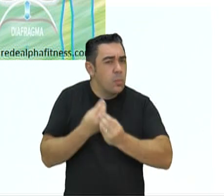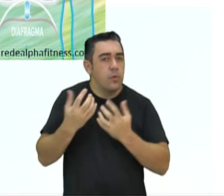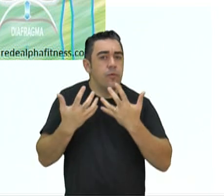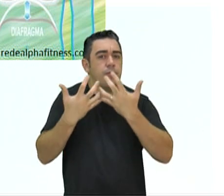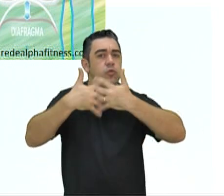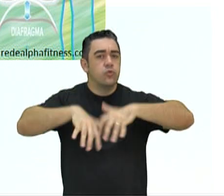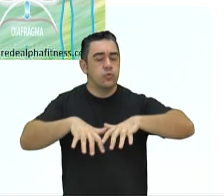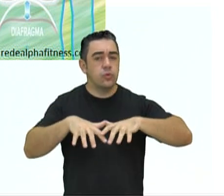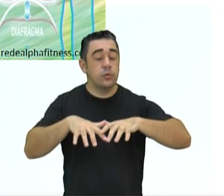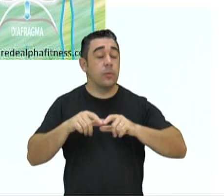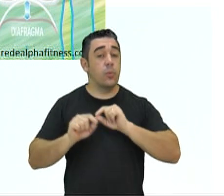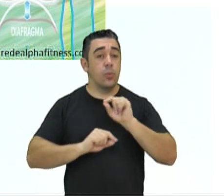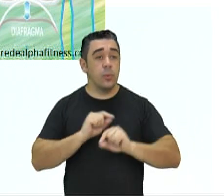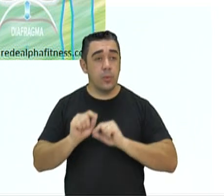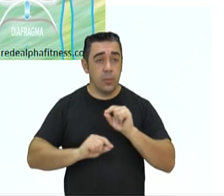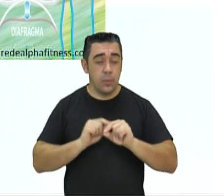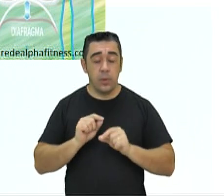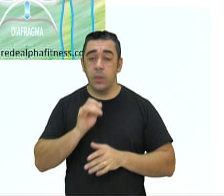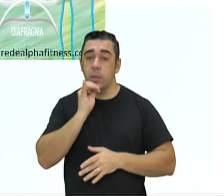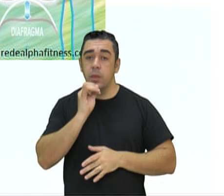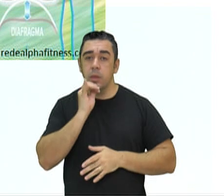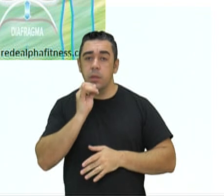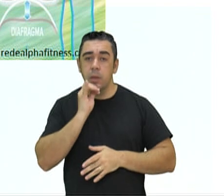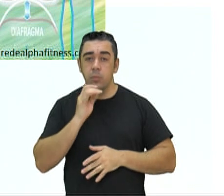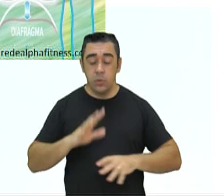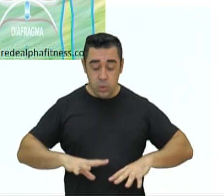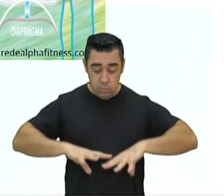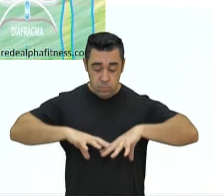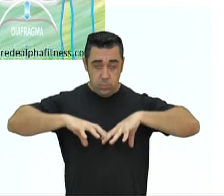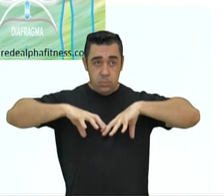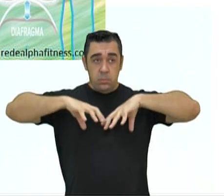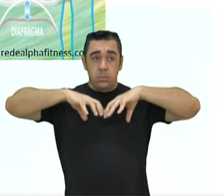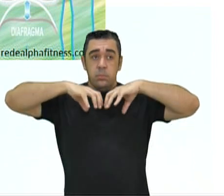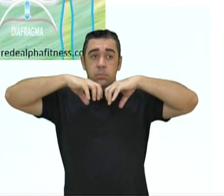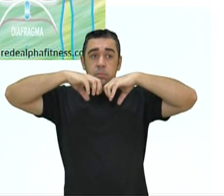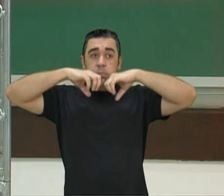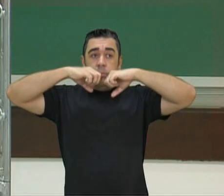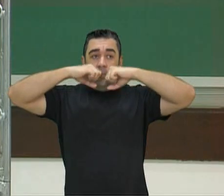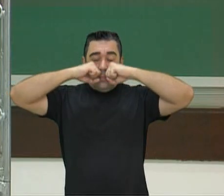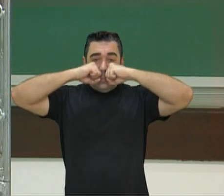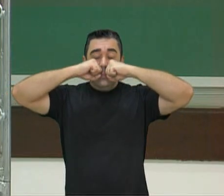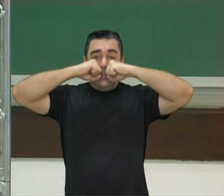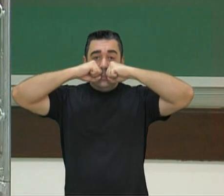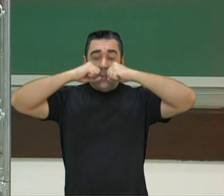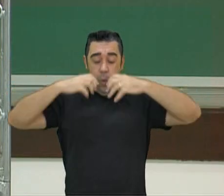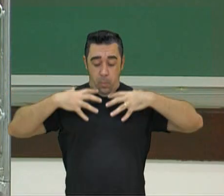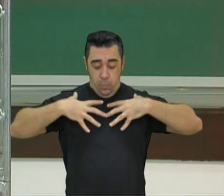respiração. Então, quando inspiramos, enchemos nossos pulmões de ar, nós realizamos